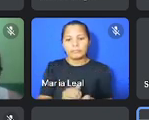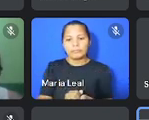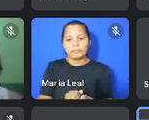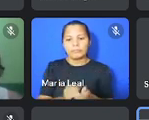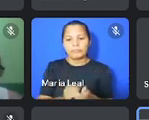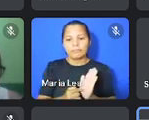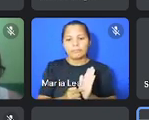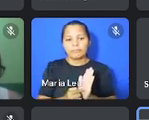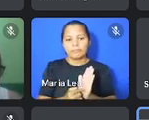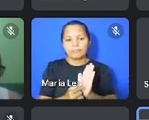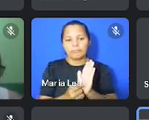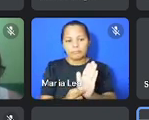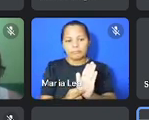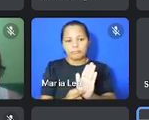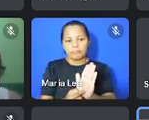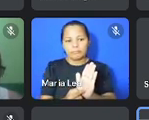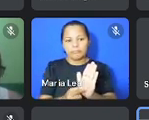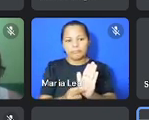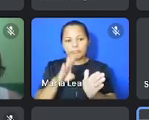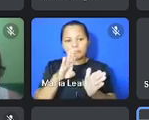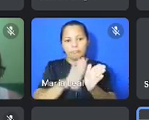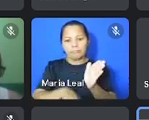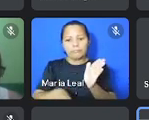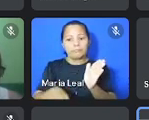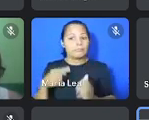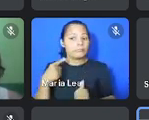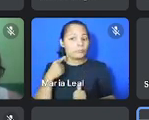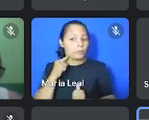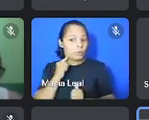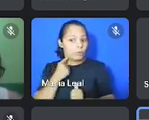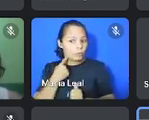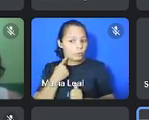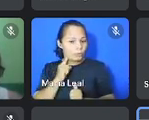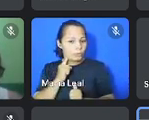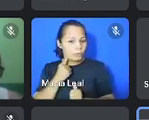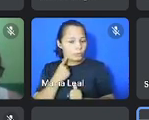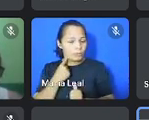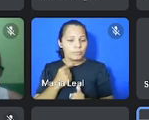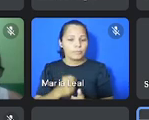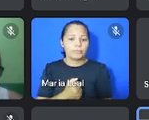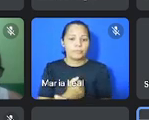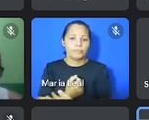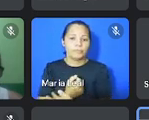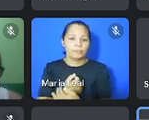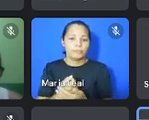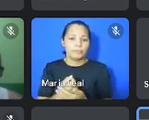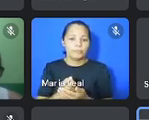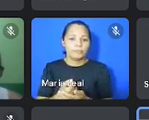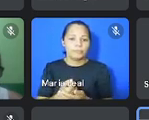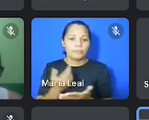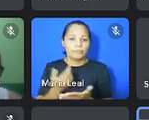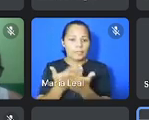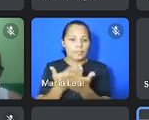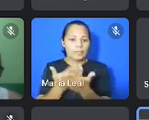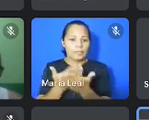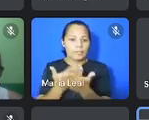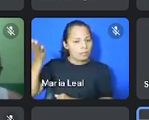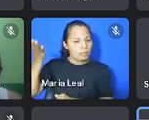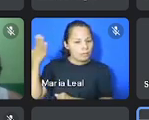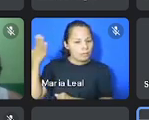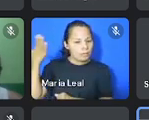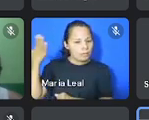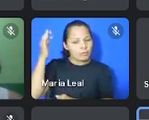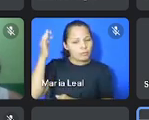de despoluição. O modelo de despoluição, na última aula,